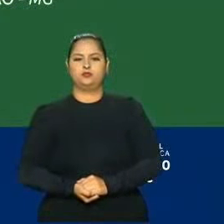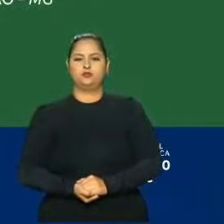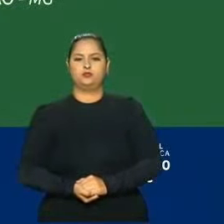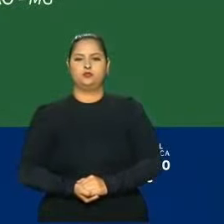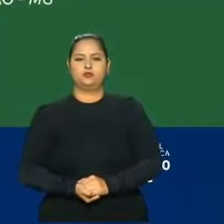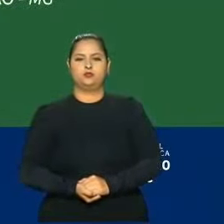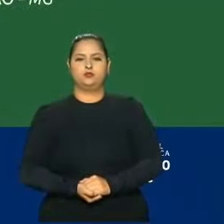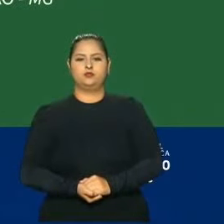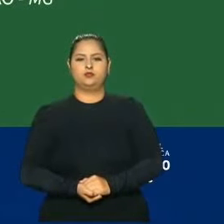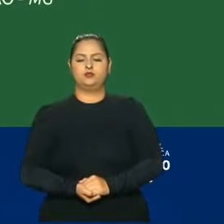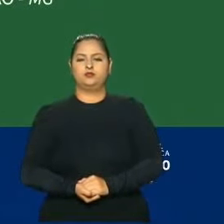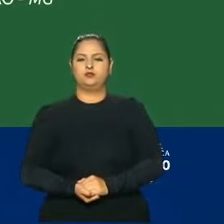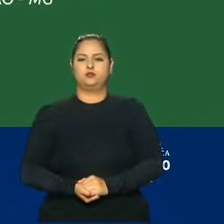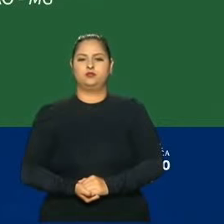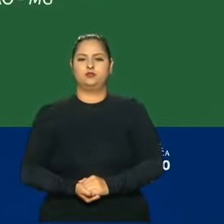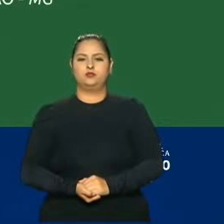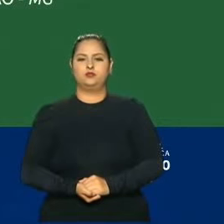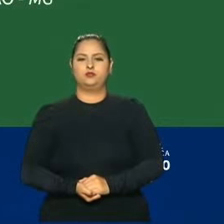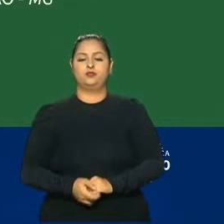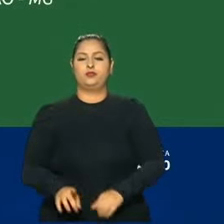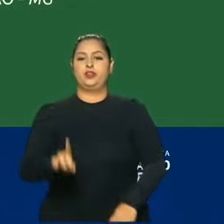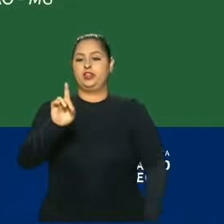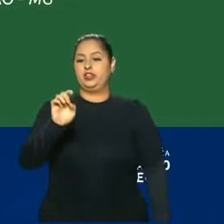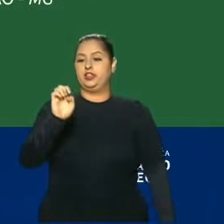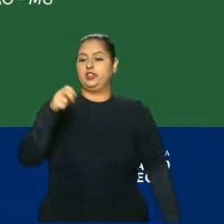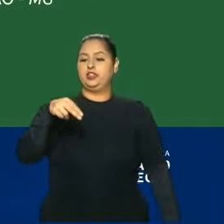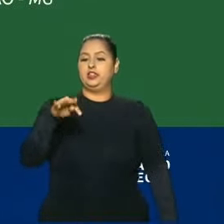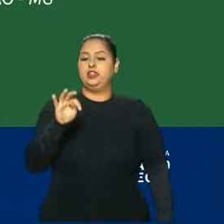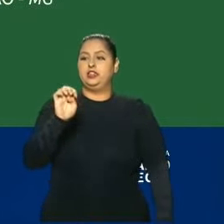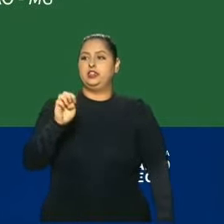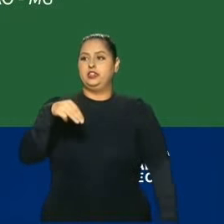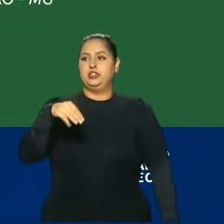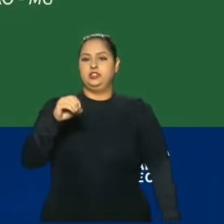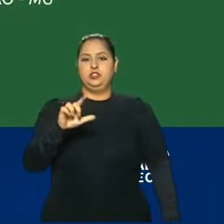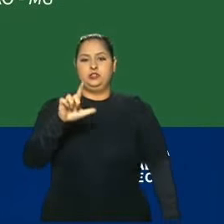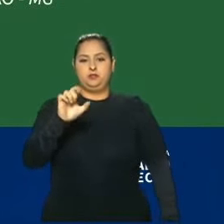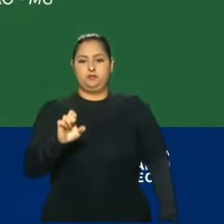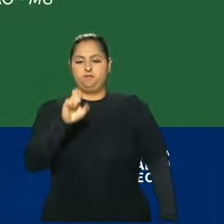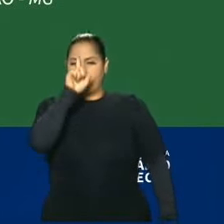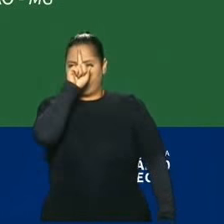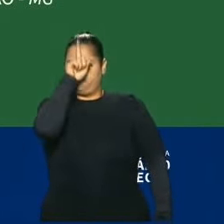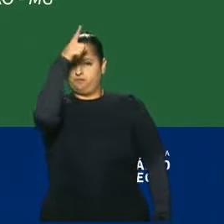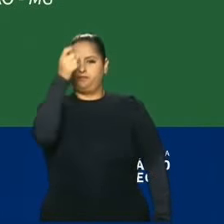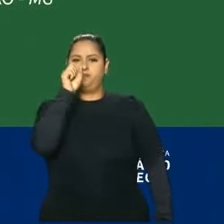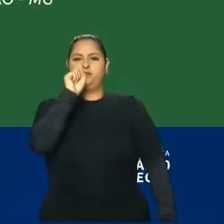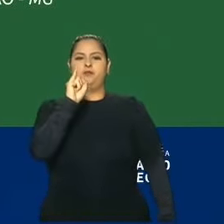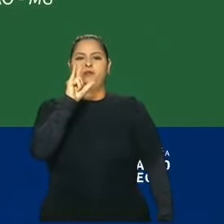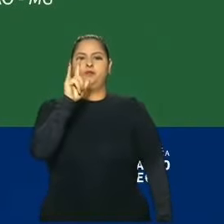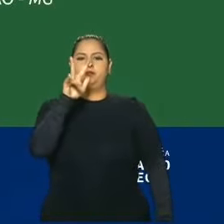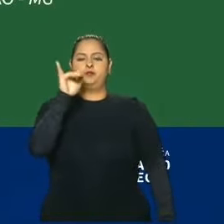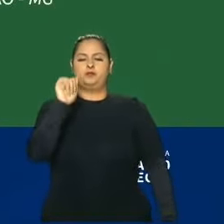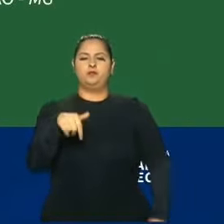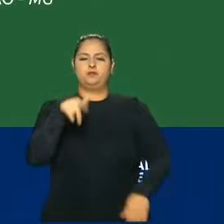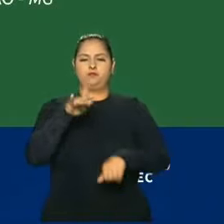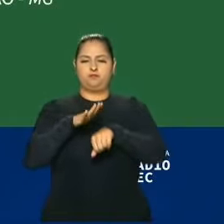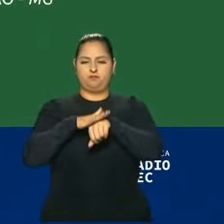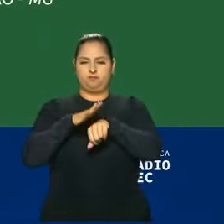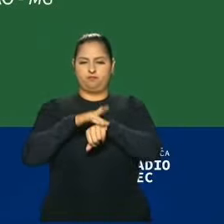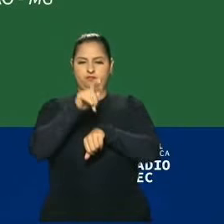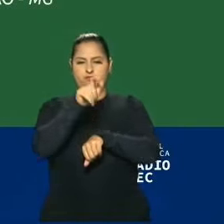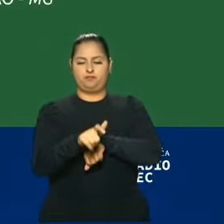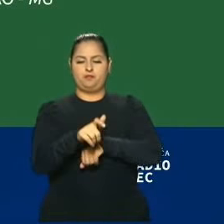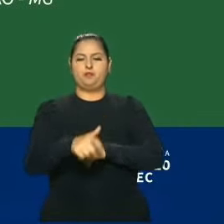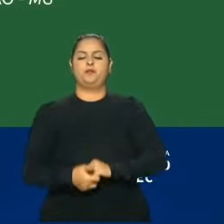Eu vou contar pra vovó. Dente Mole, autoria Silvia Negrão. Interpretação Silvia Negrão. Meus colegas vão